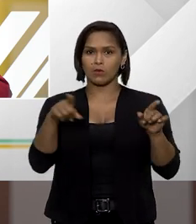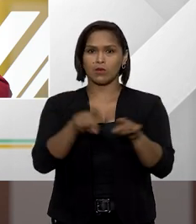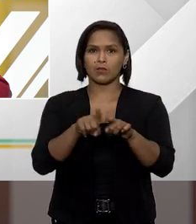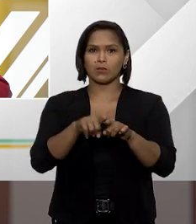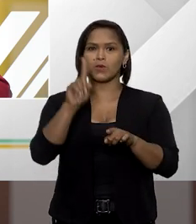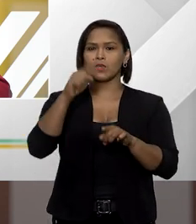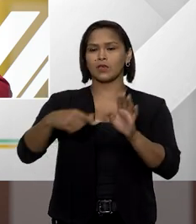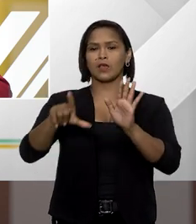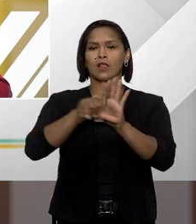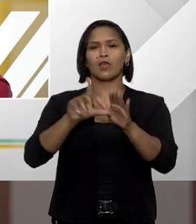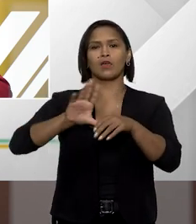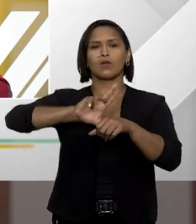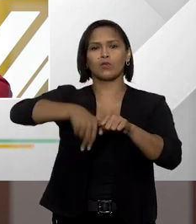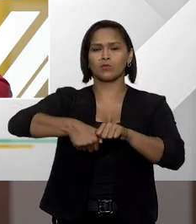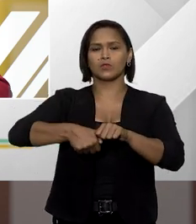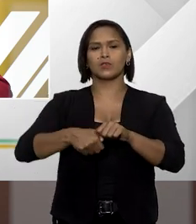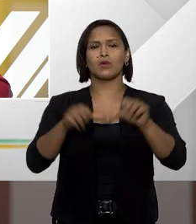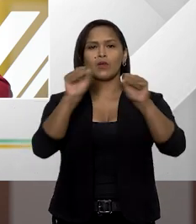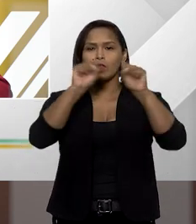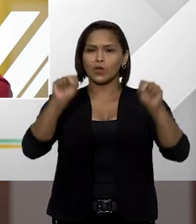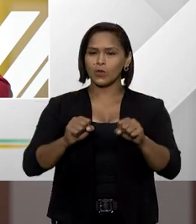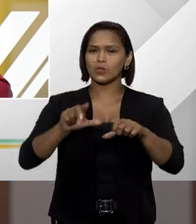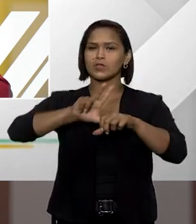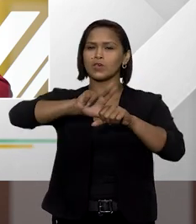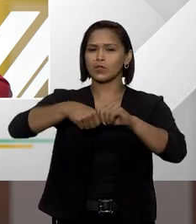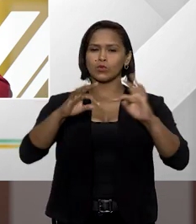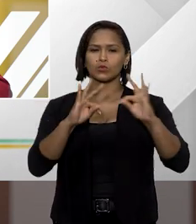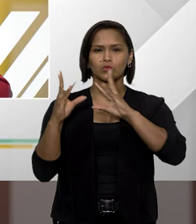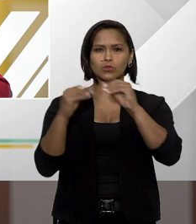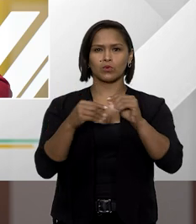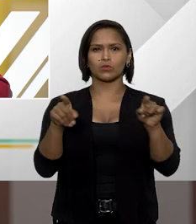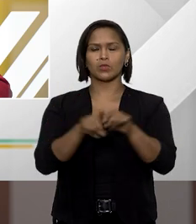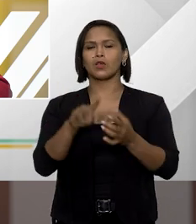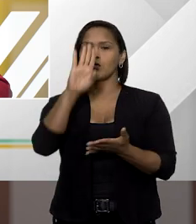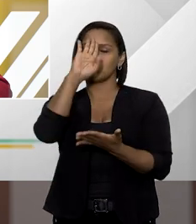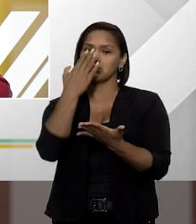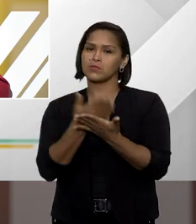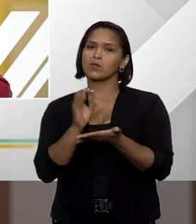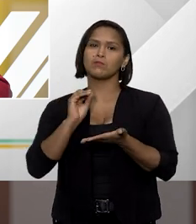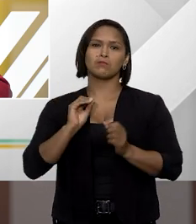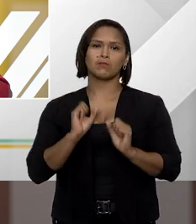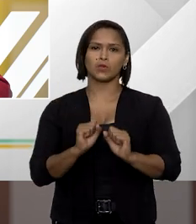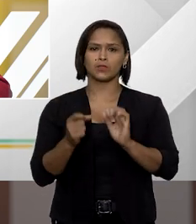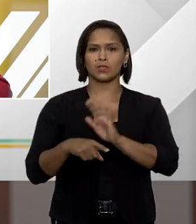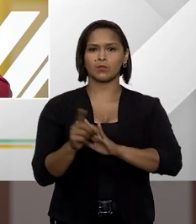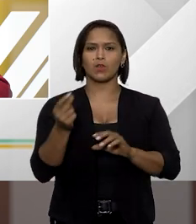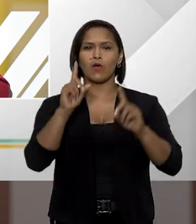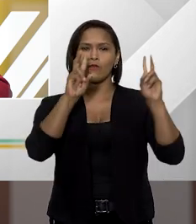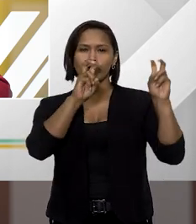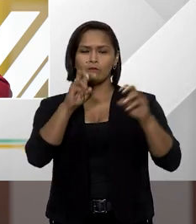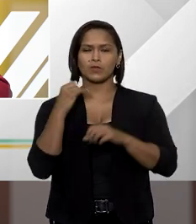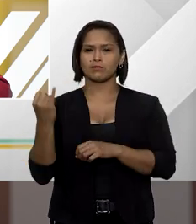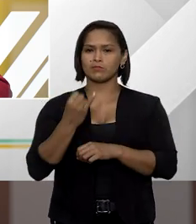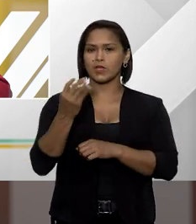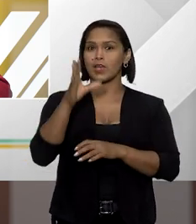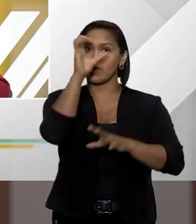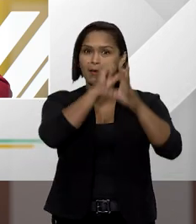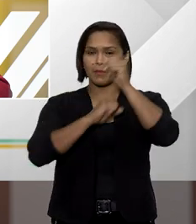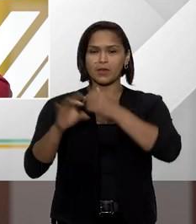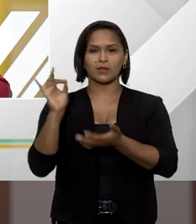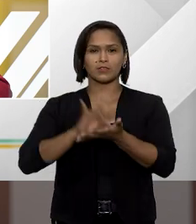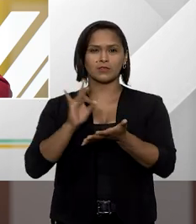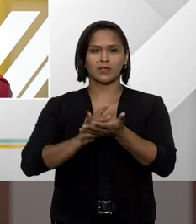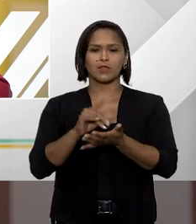ainda, que é a lei anticorrupção e o sistema anticorrupção como um todo. Tenho certeza que poderemos aqui fazer algumas considerações e aprender